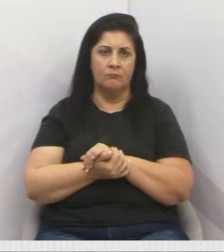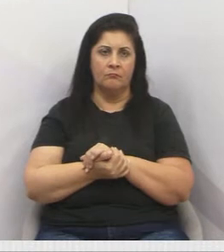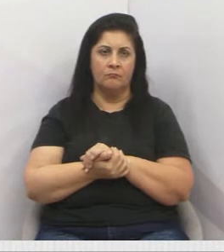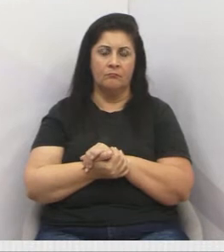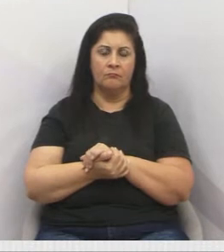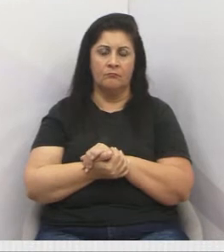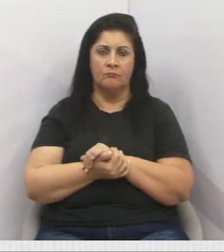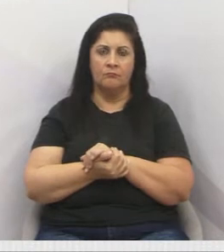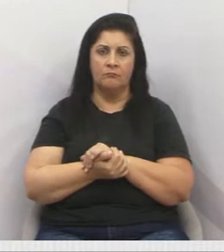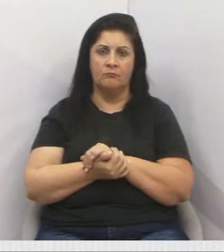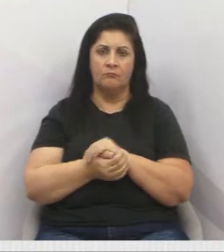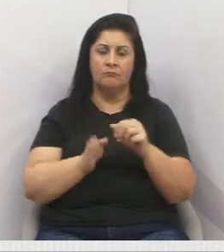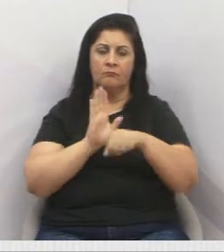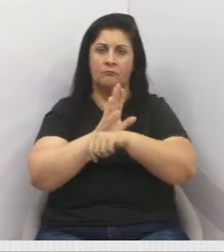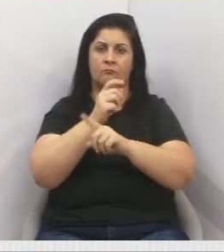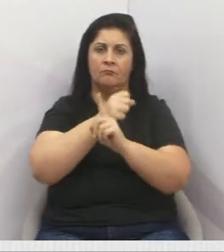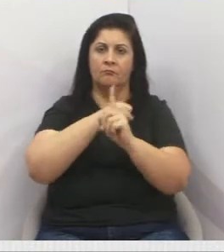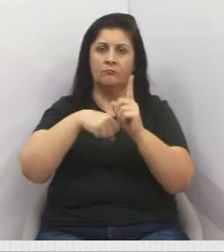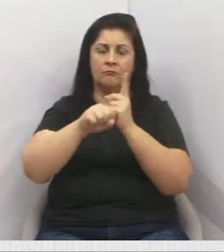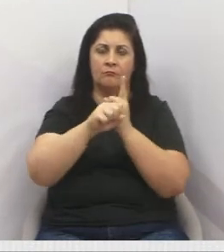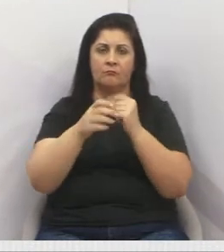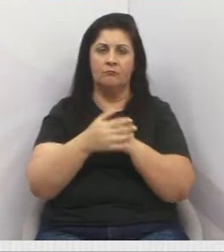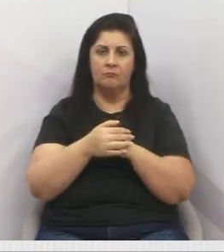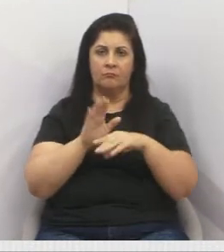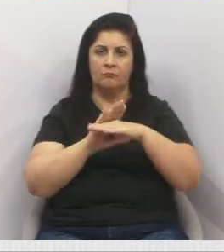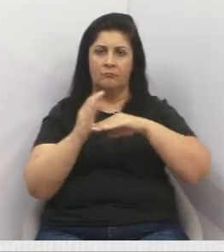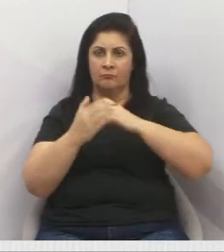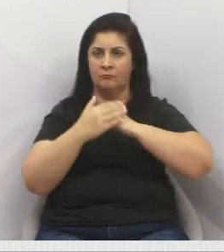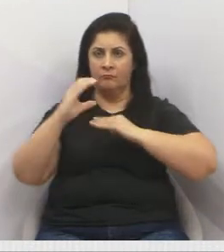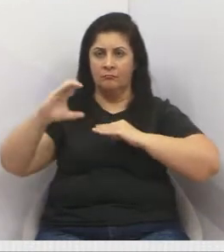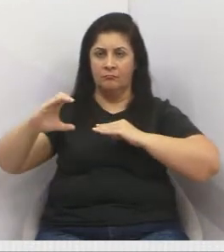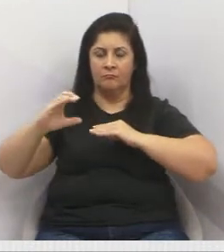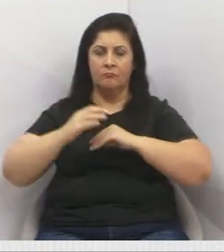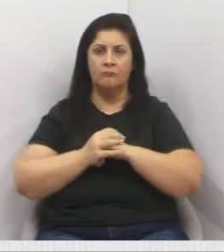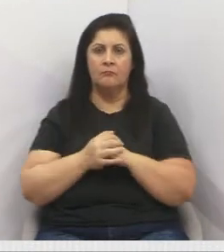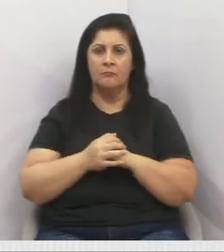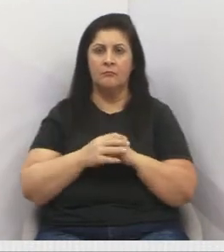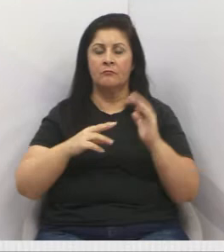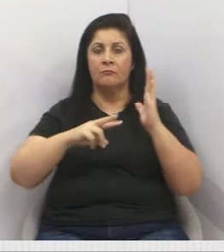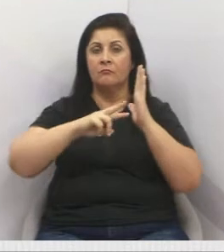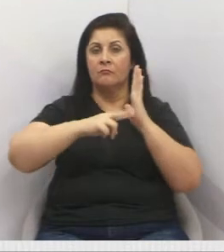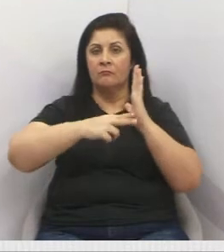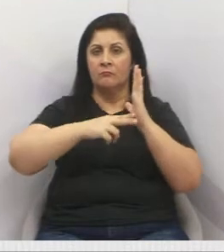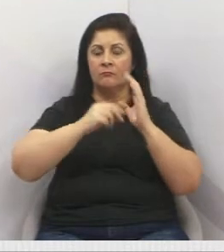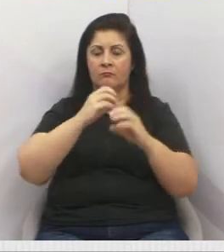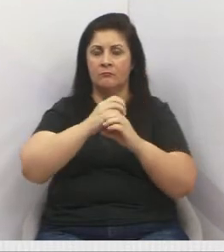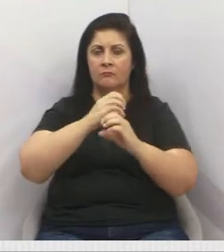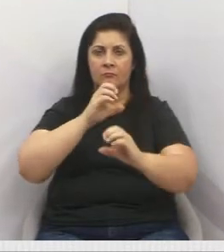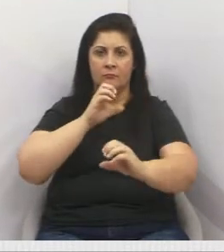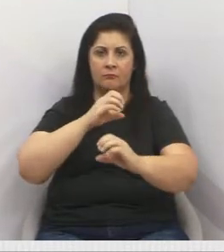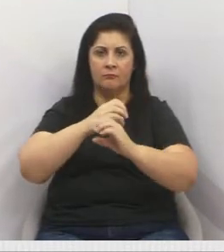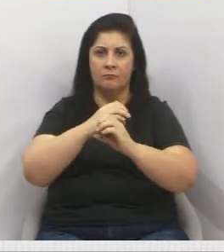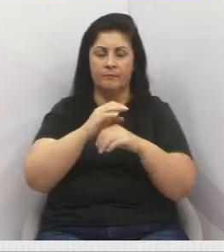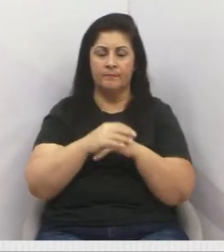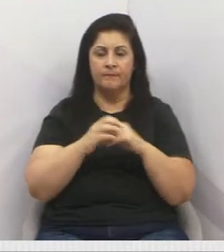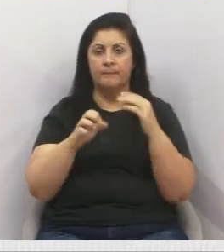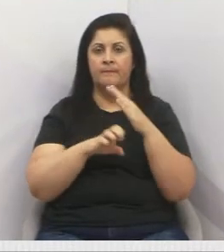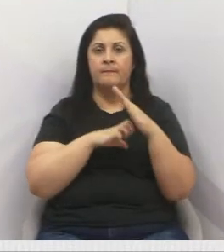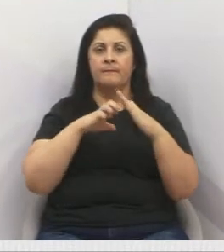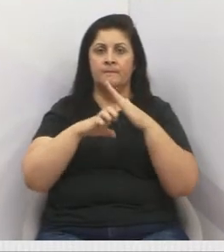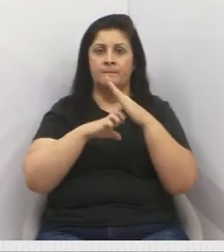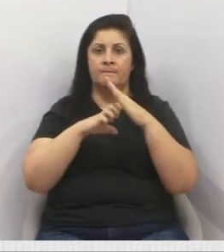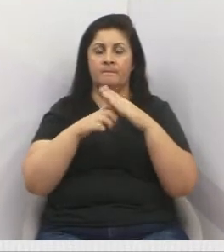Movimentos populares, Parque Califórnia, entidade de classe sindical, Sindicato dos Engenheiros, empresas ou entidades